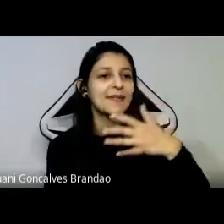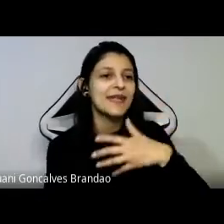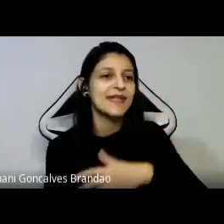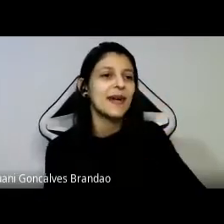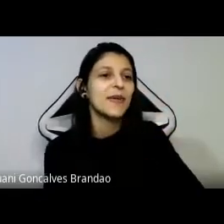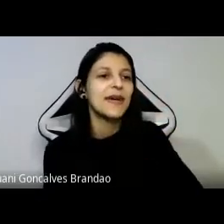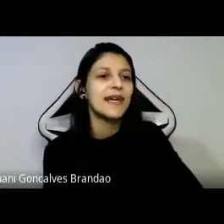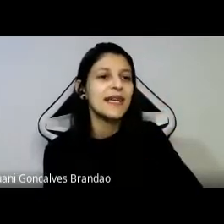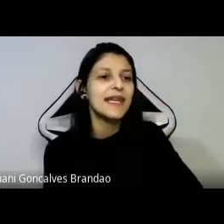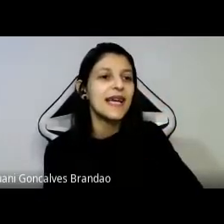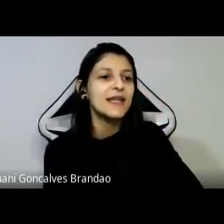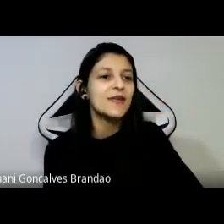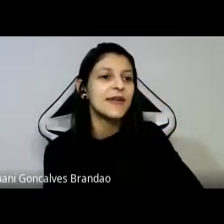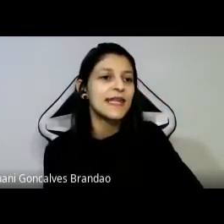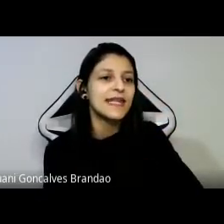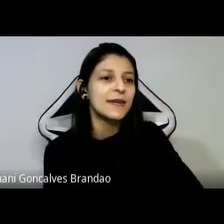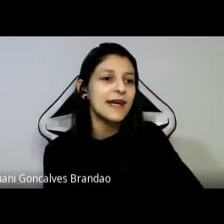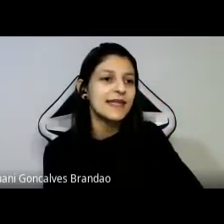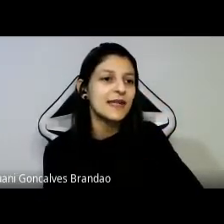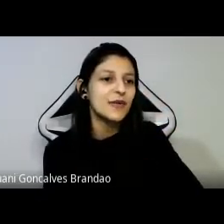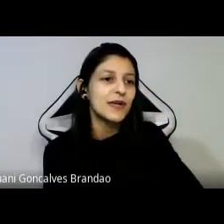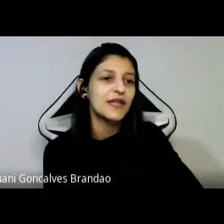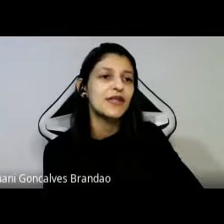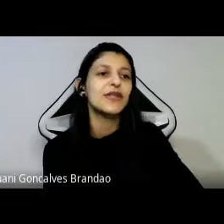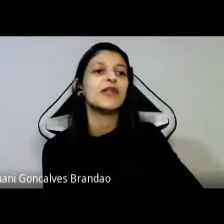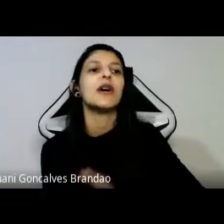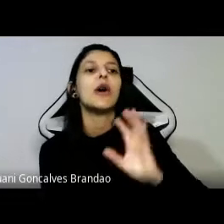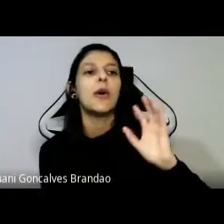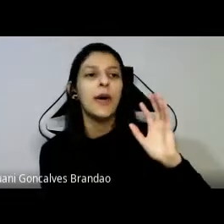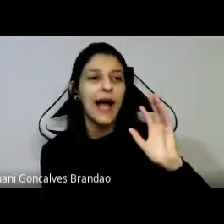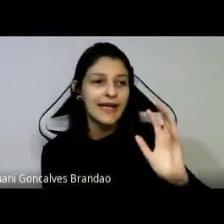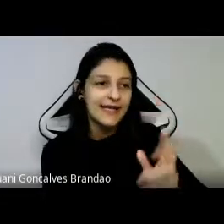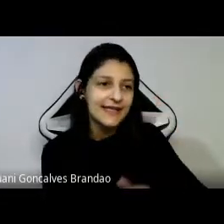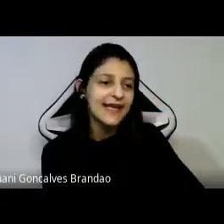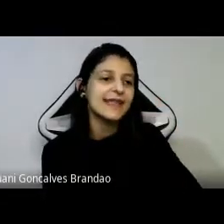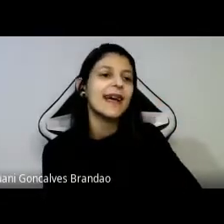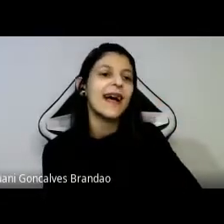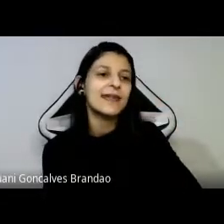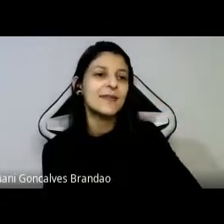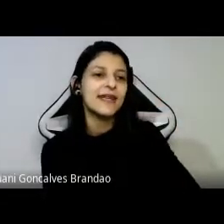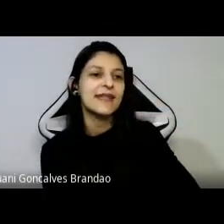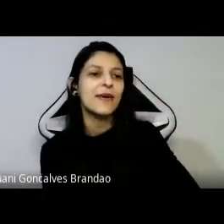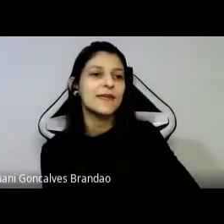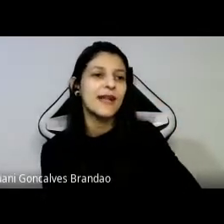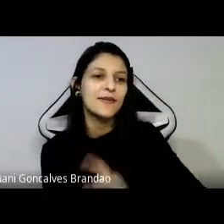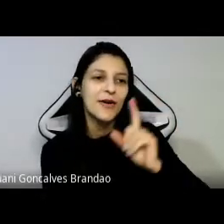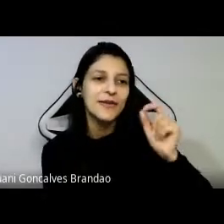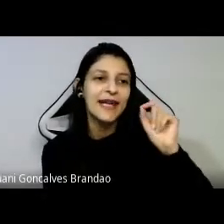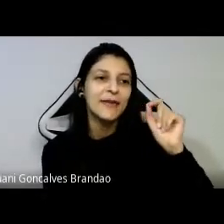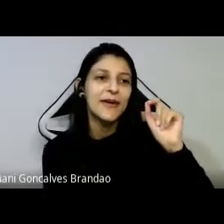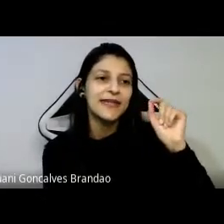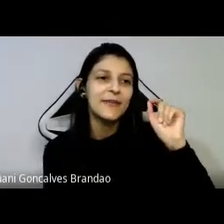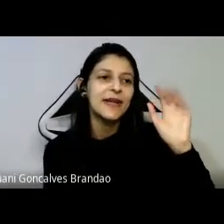a expressão. E aí, isso facilita bastante quando a gente acrescenta a expressão. Aí, os alunos